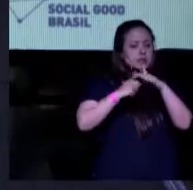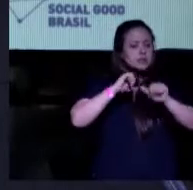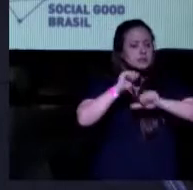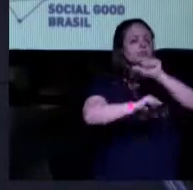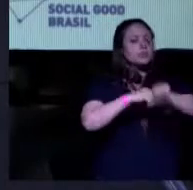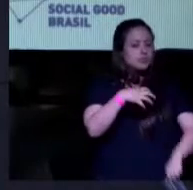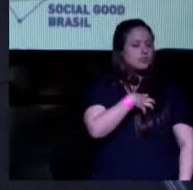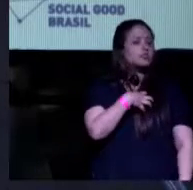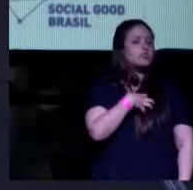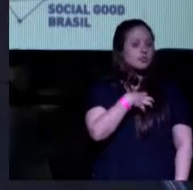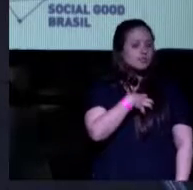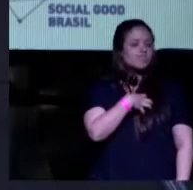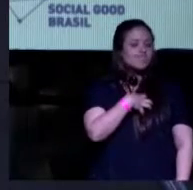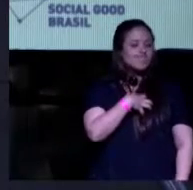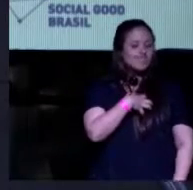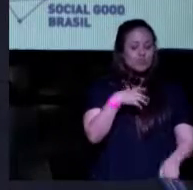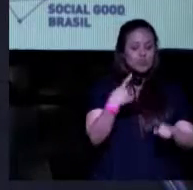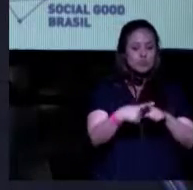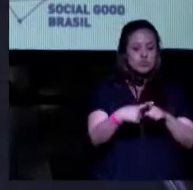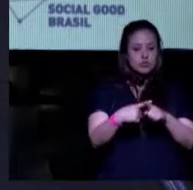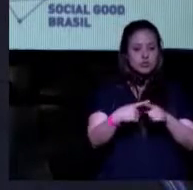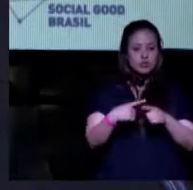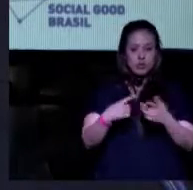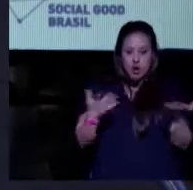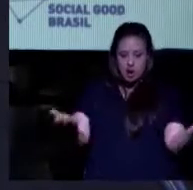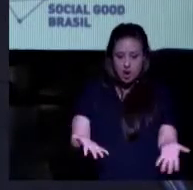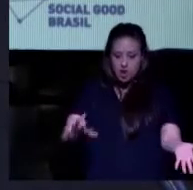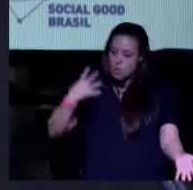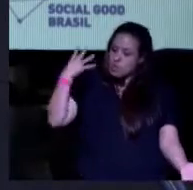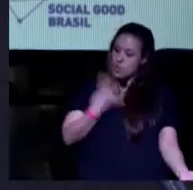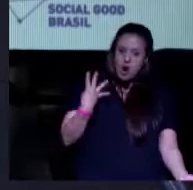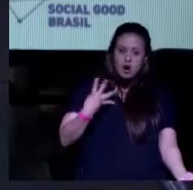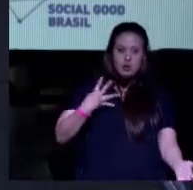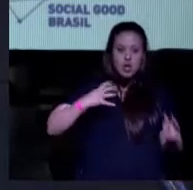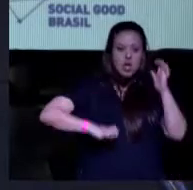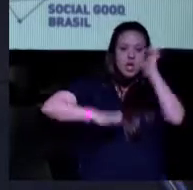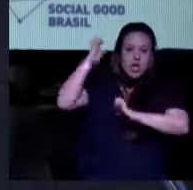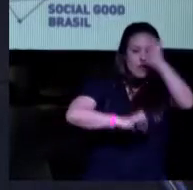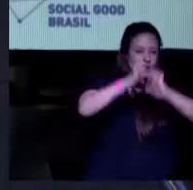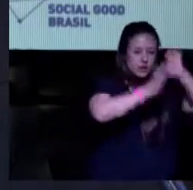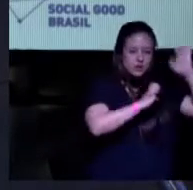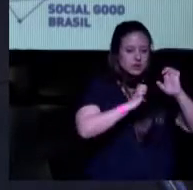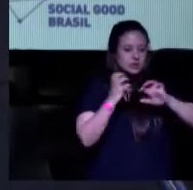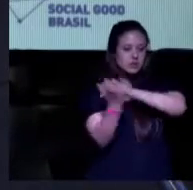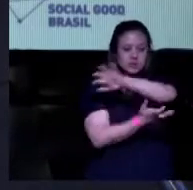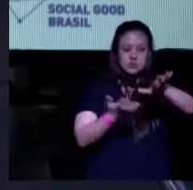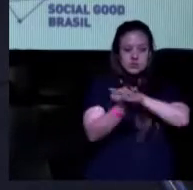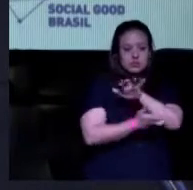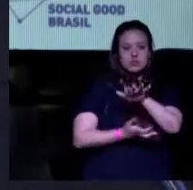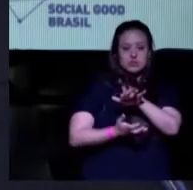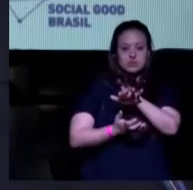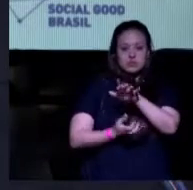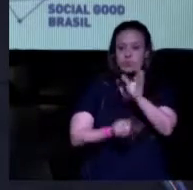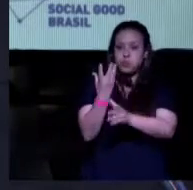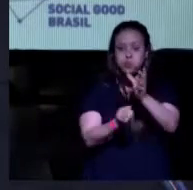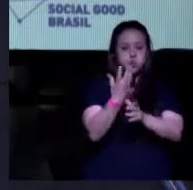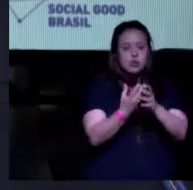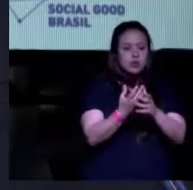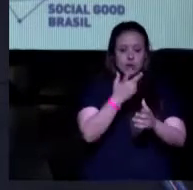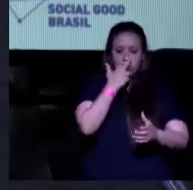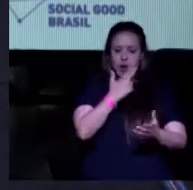exponencial a gente tá vivendo hoje a quarta revolução industrial não está começando a ver ela tanta coisa acontecendo inteligência artificial